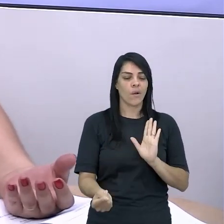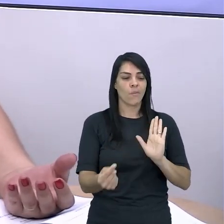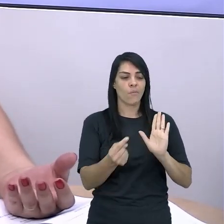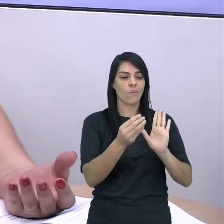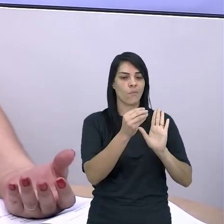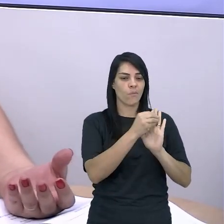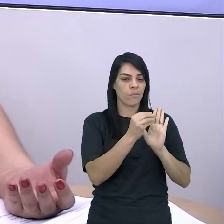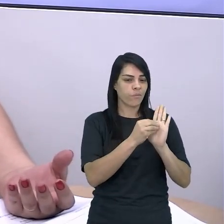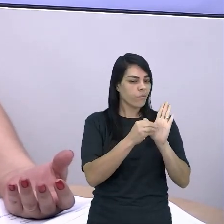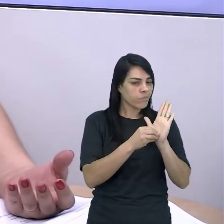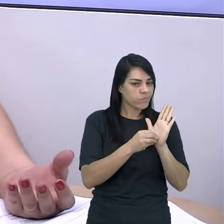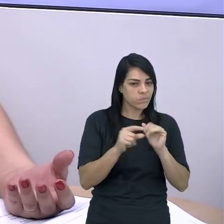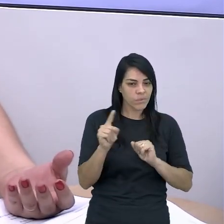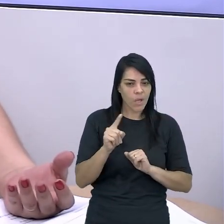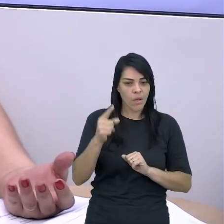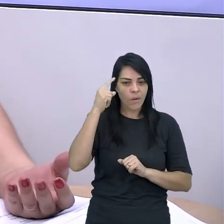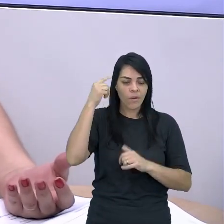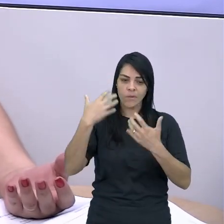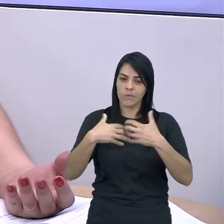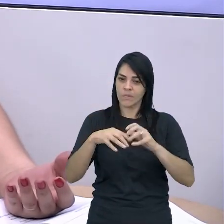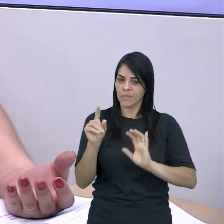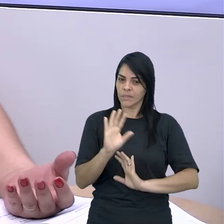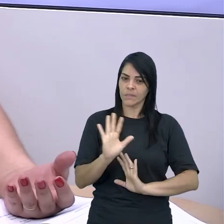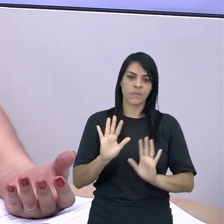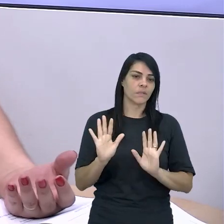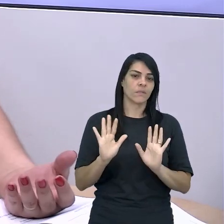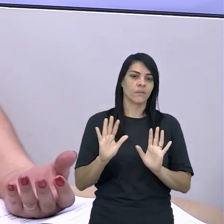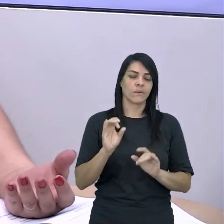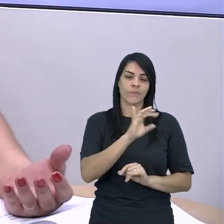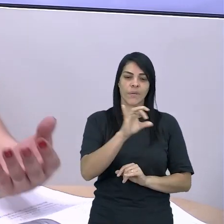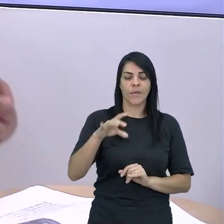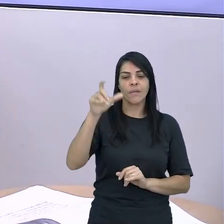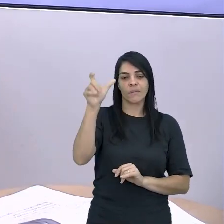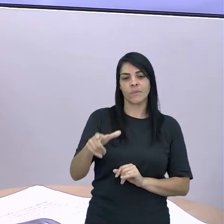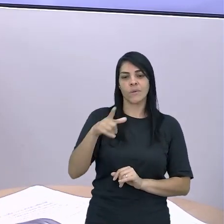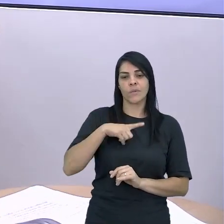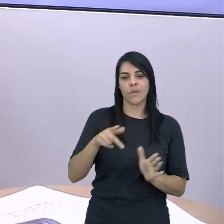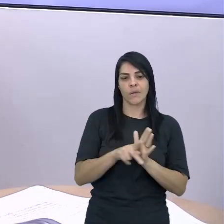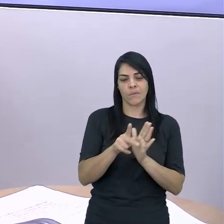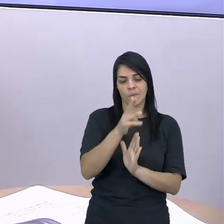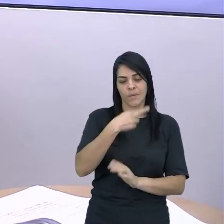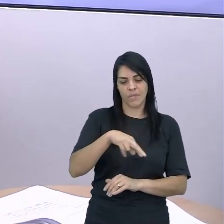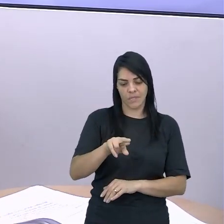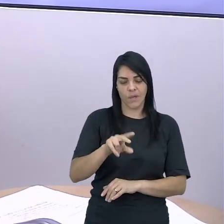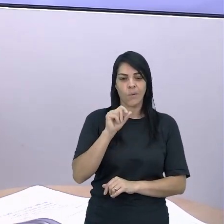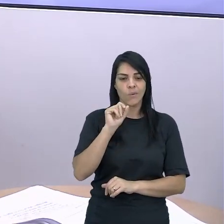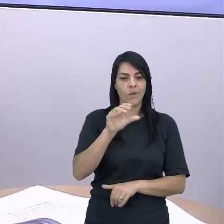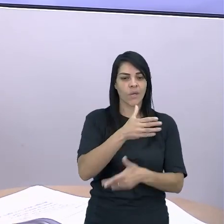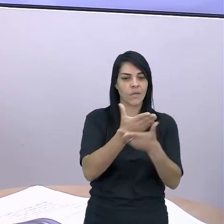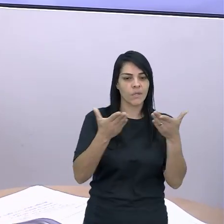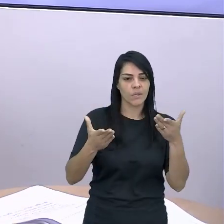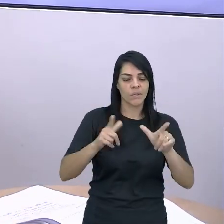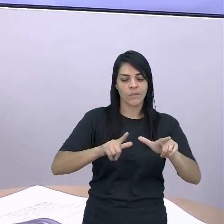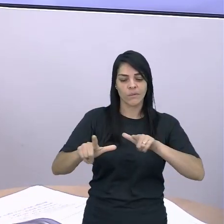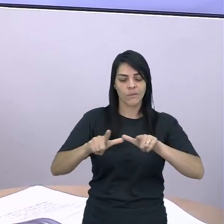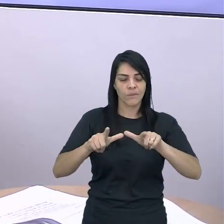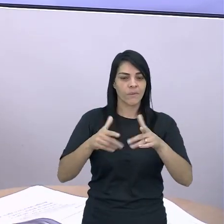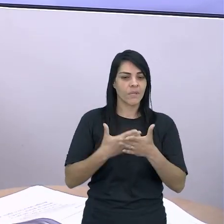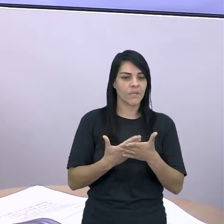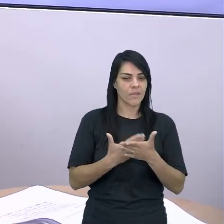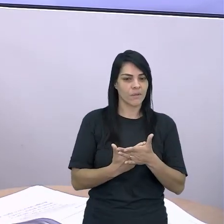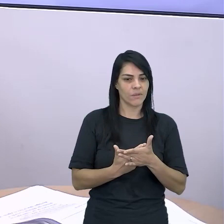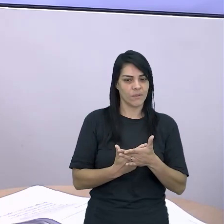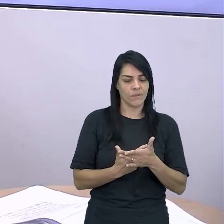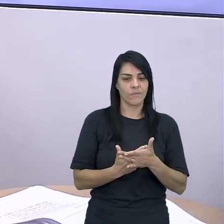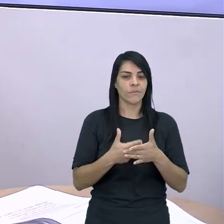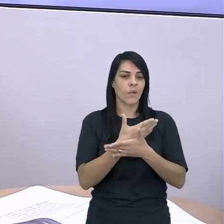ponto de reflexão, nada na aula, tá? Então, o que a gente vai trabalhar na aula? A gente pode